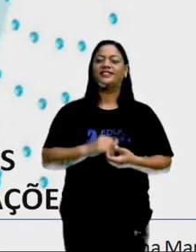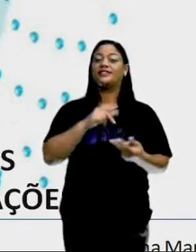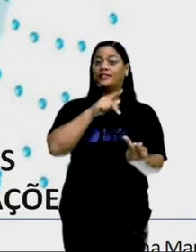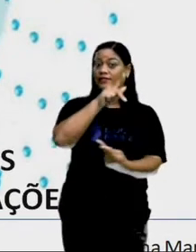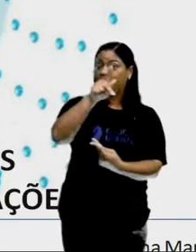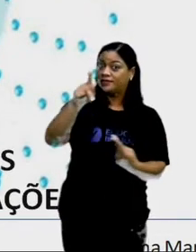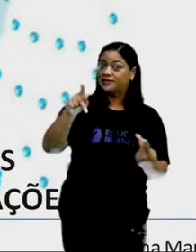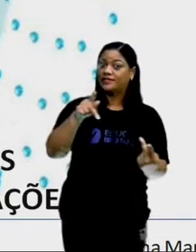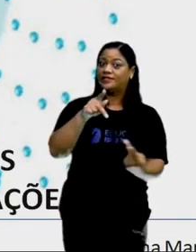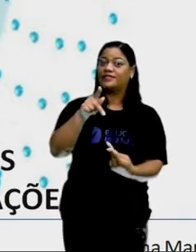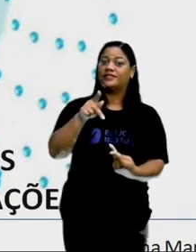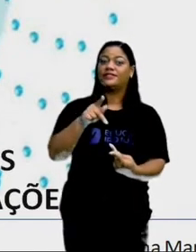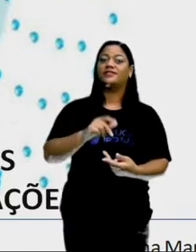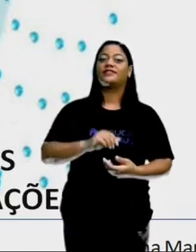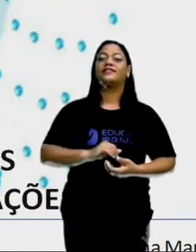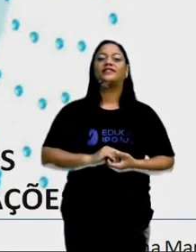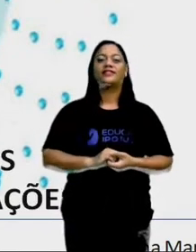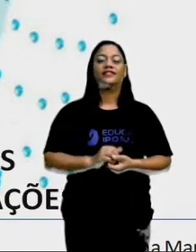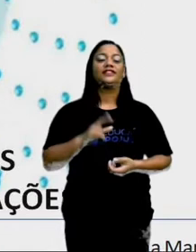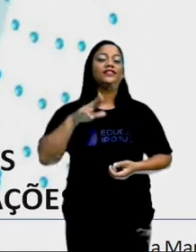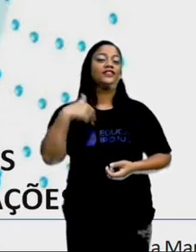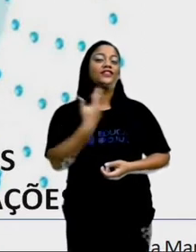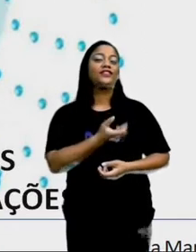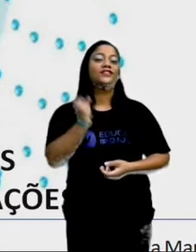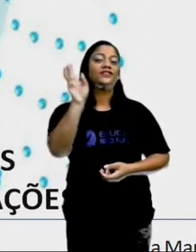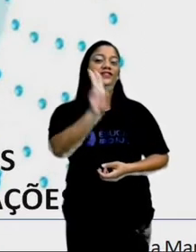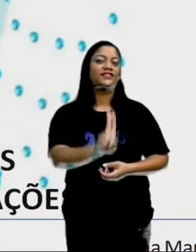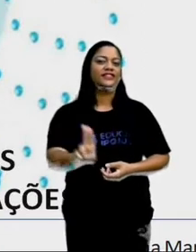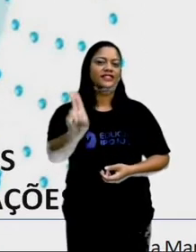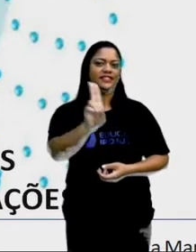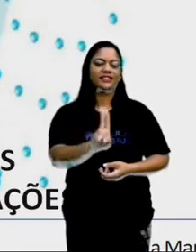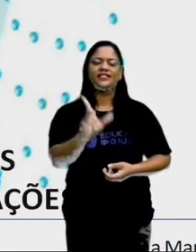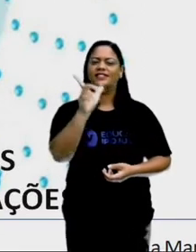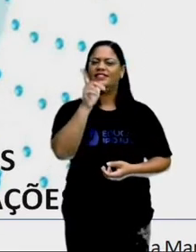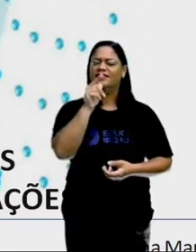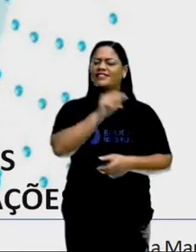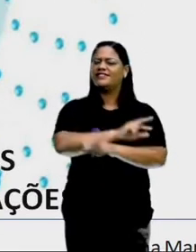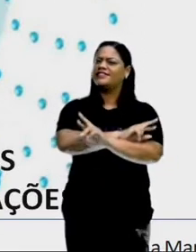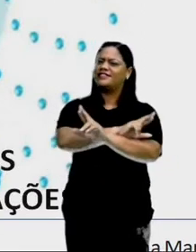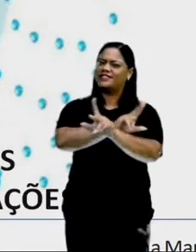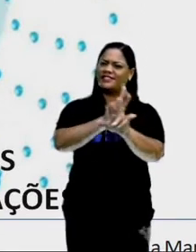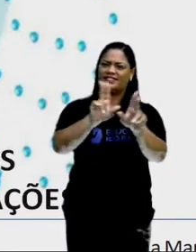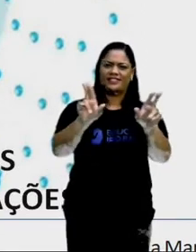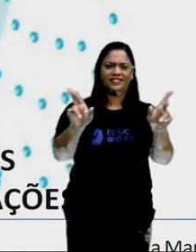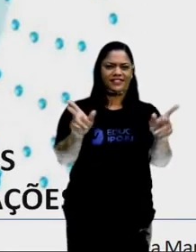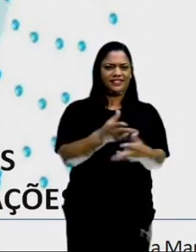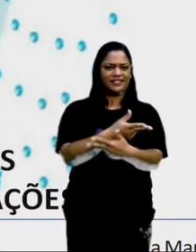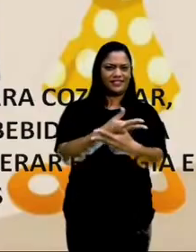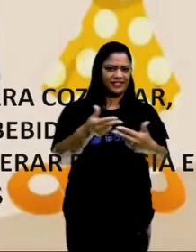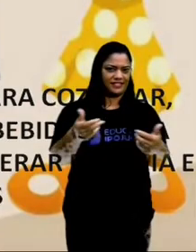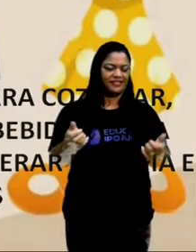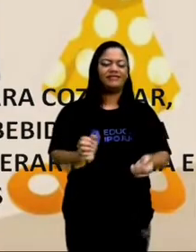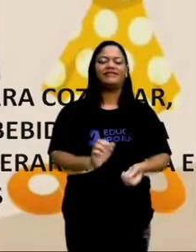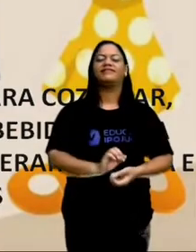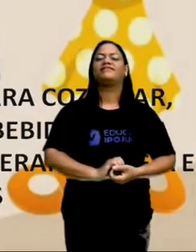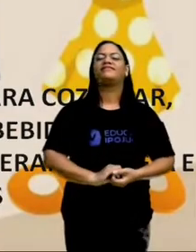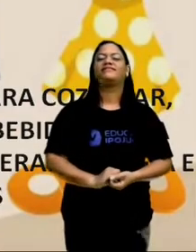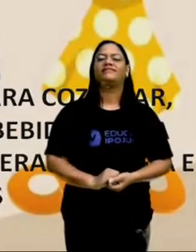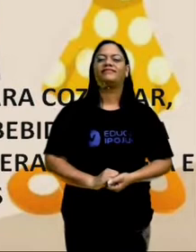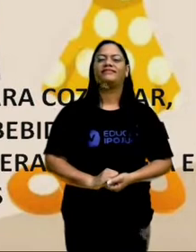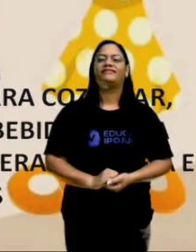Do planeta, nós utilizamos a água em diversas situações.